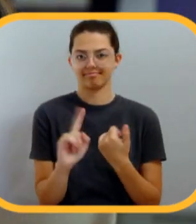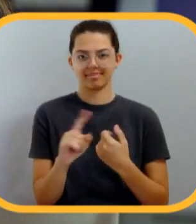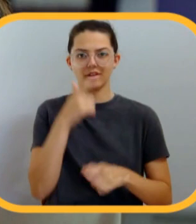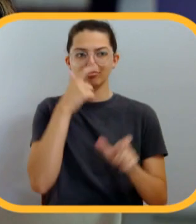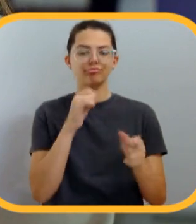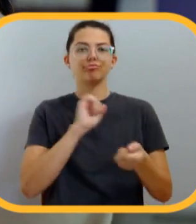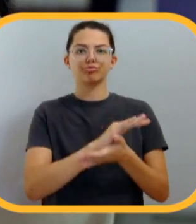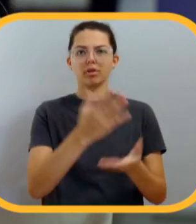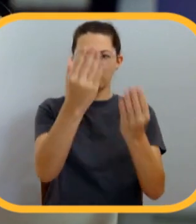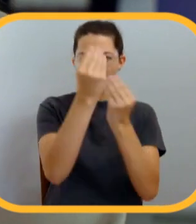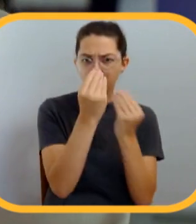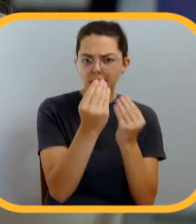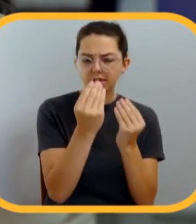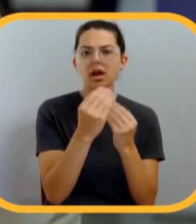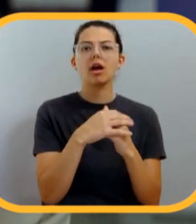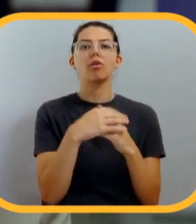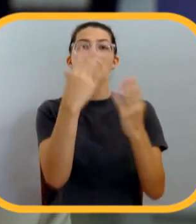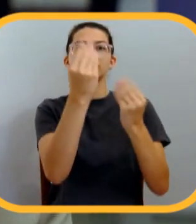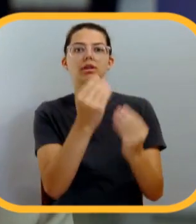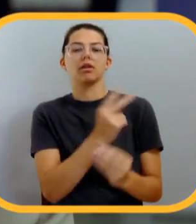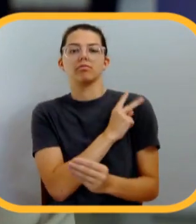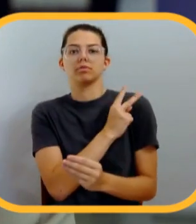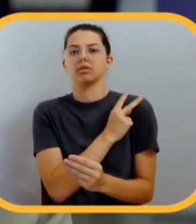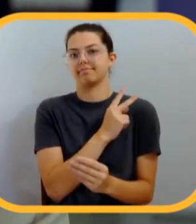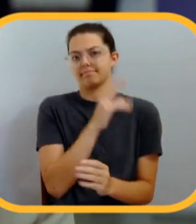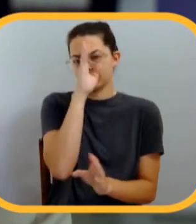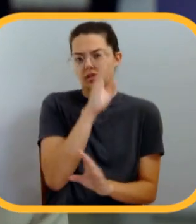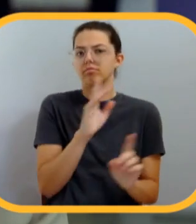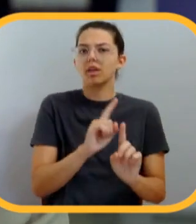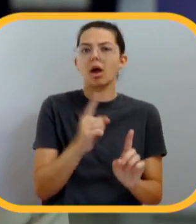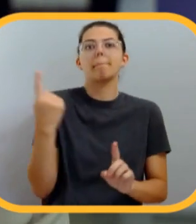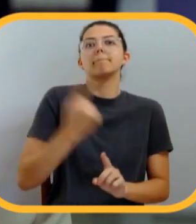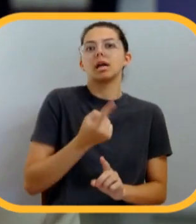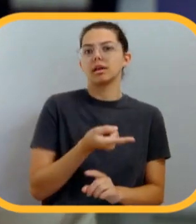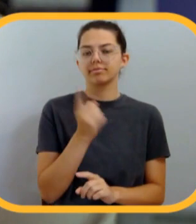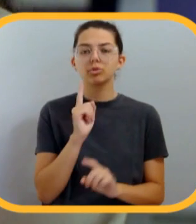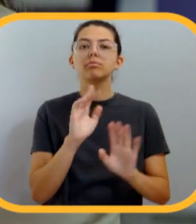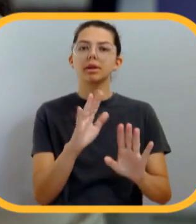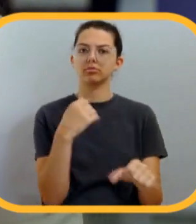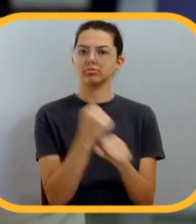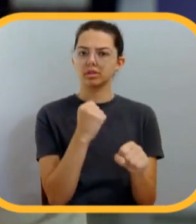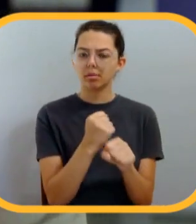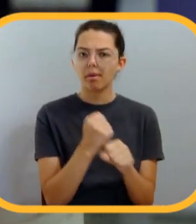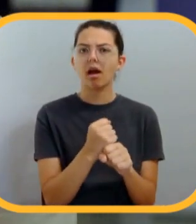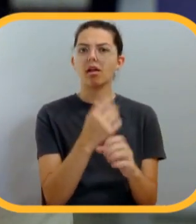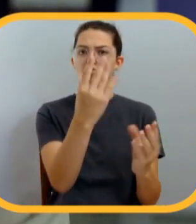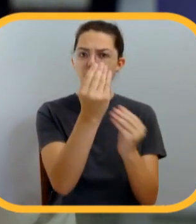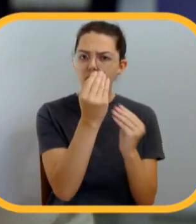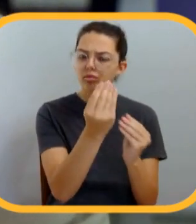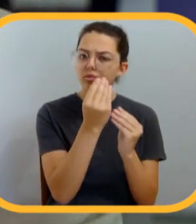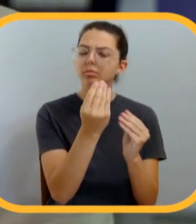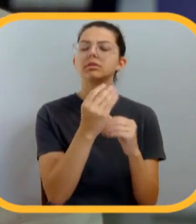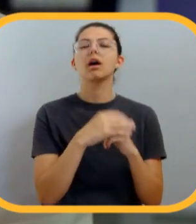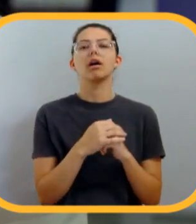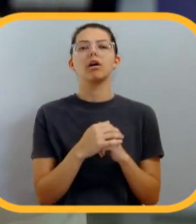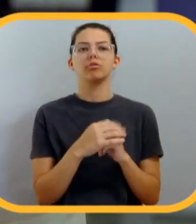Os jornalistas têm uma formação que pode não ser a formação académica em comunicação, nós sabemos disso, não é obrigatório, mas passam por um trabalho de